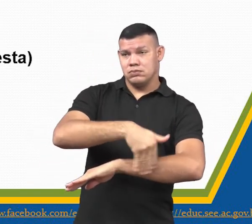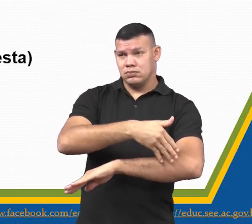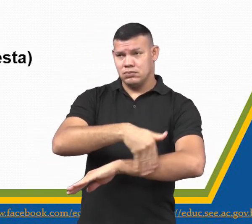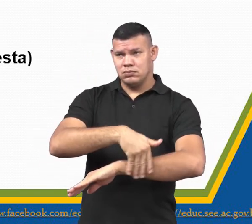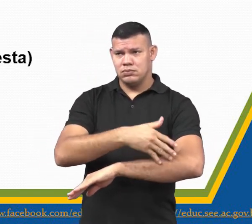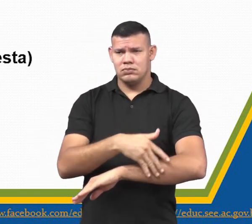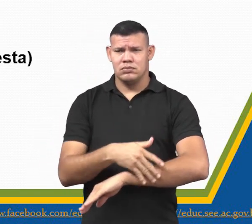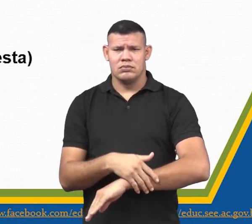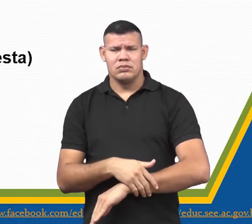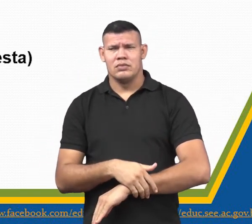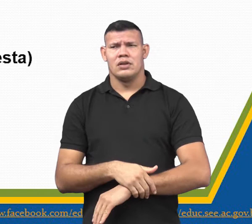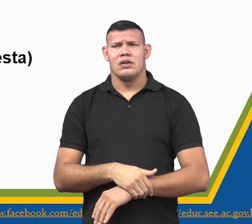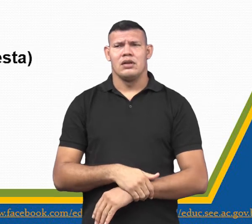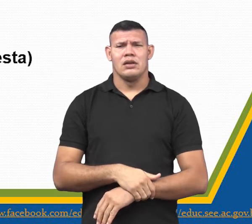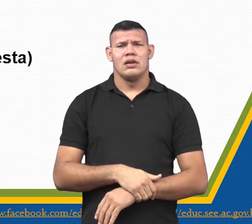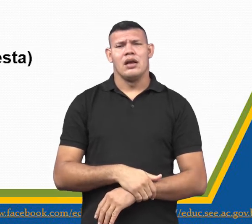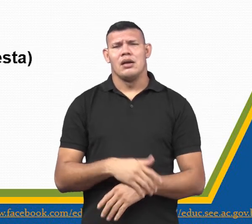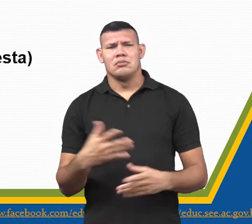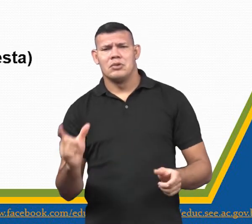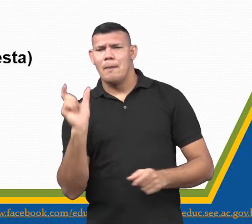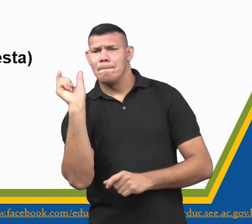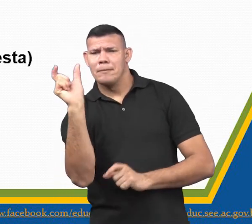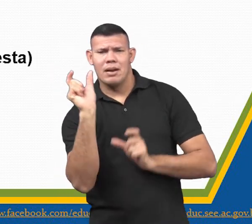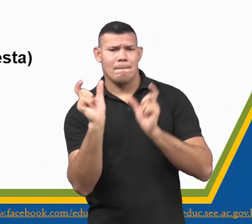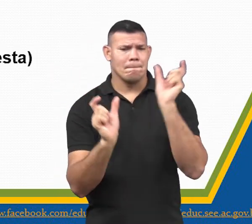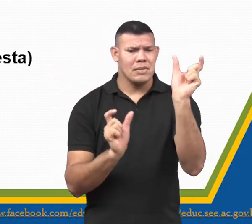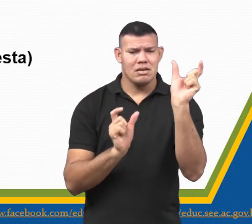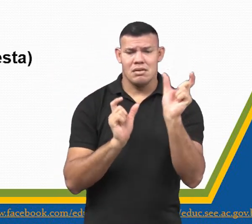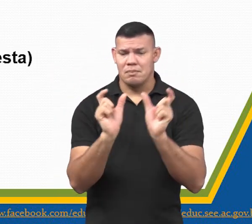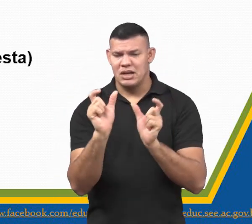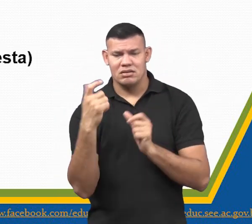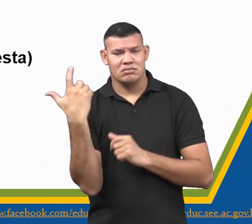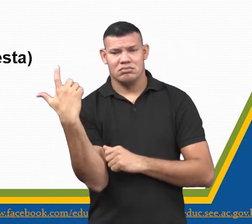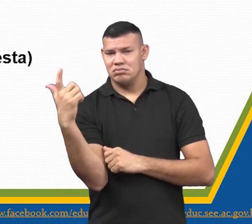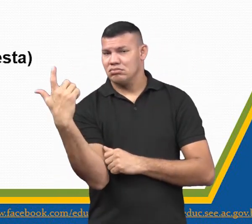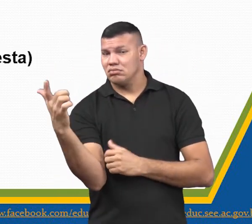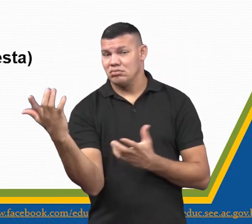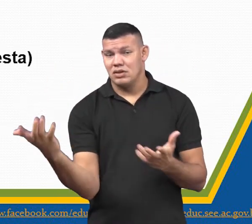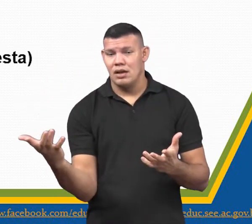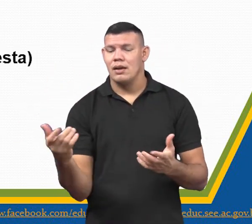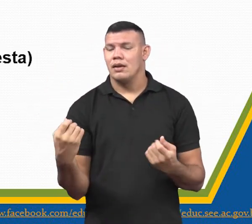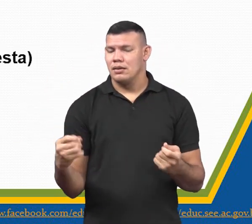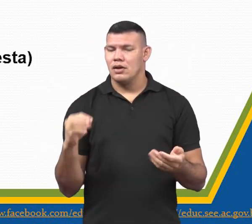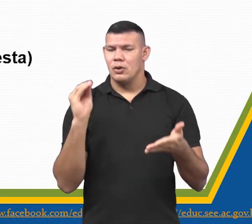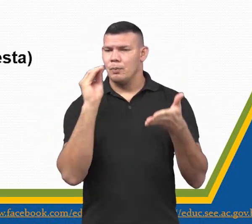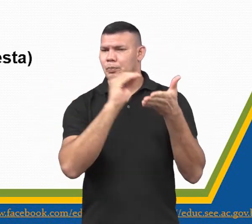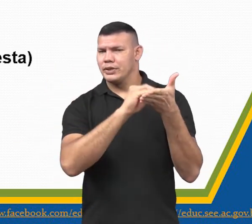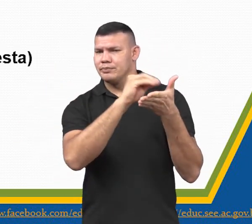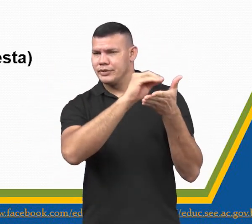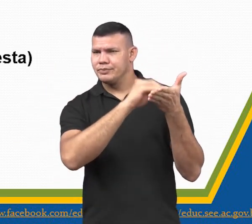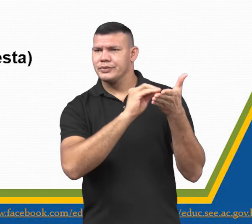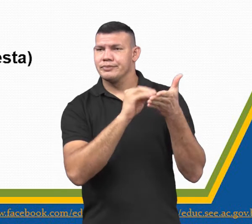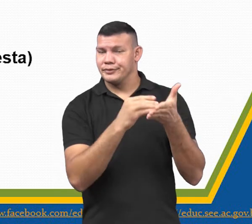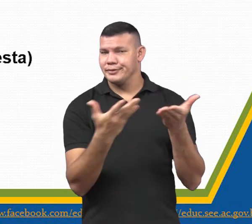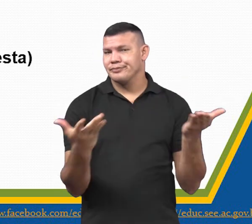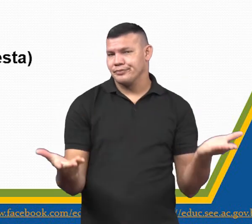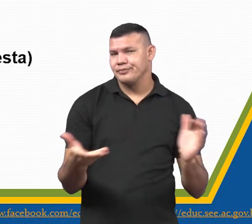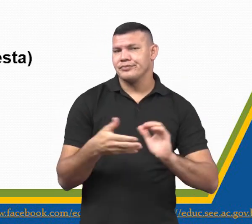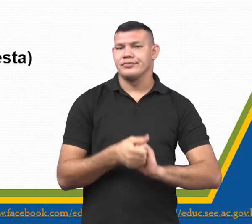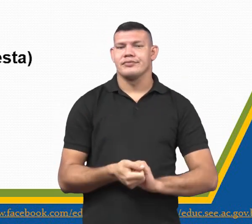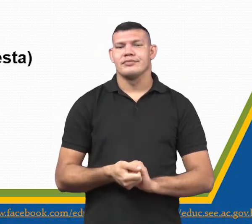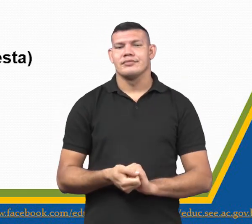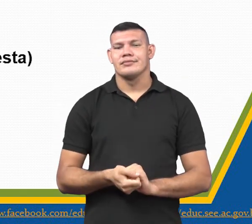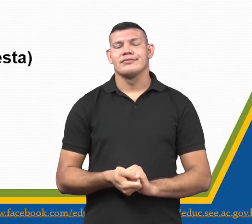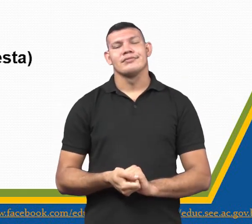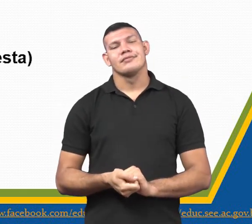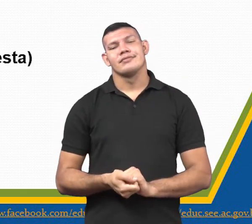palabras se perdieron en el camino. Ponga ellas em seus lugares. Entenderam? Vou traduzir para vocês. A